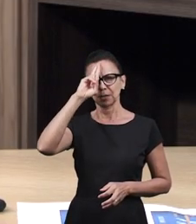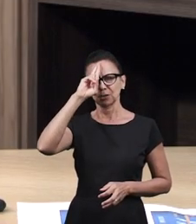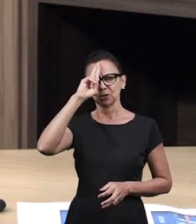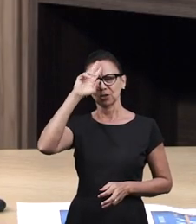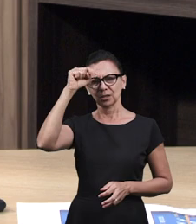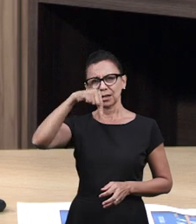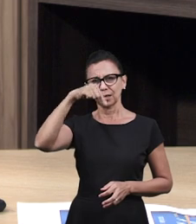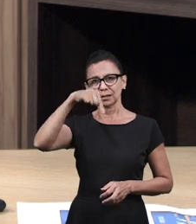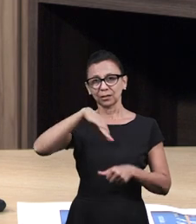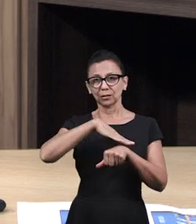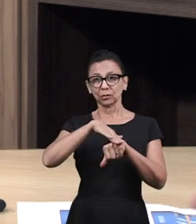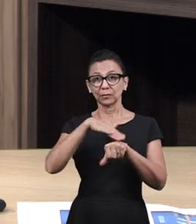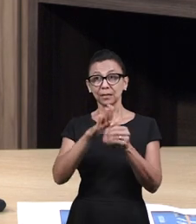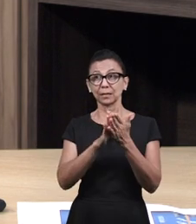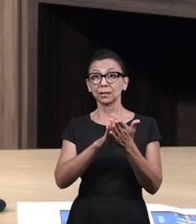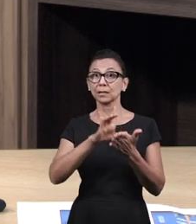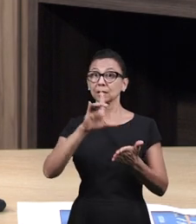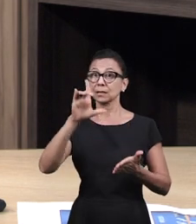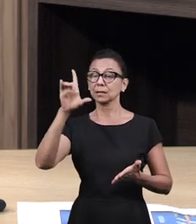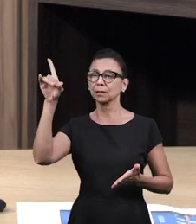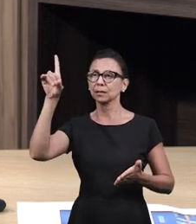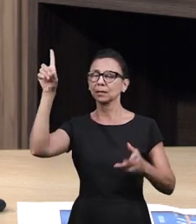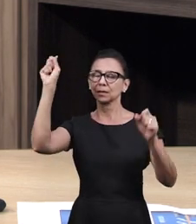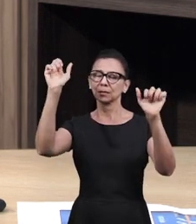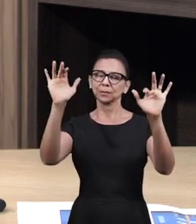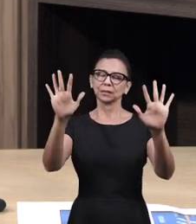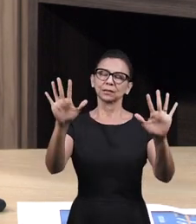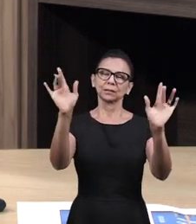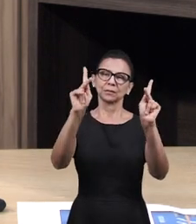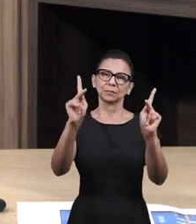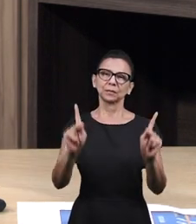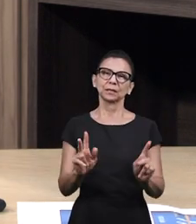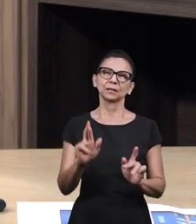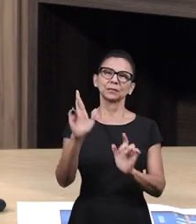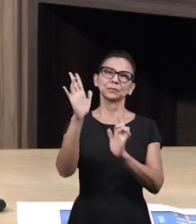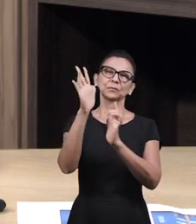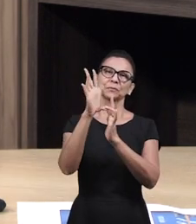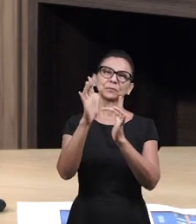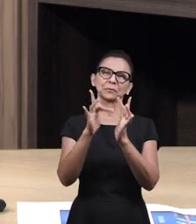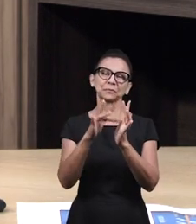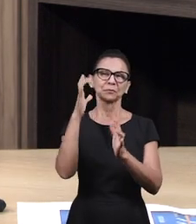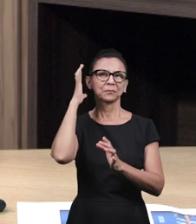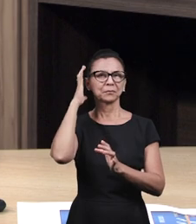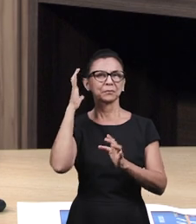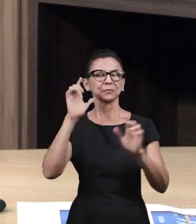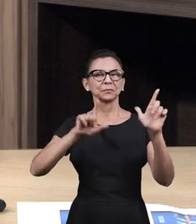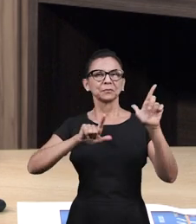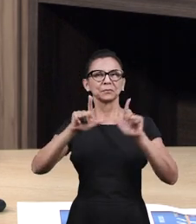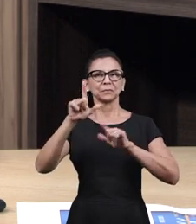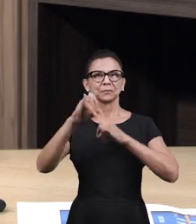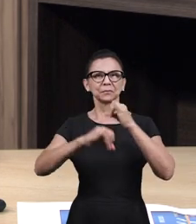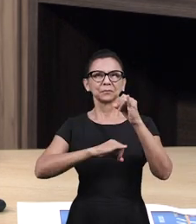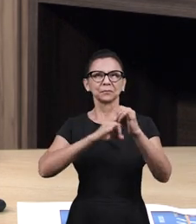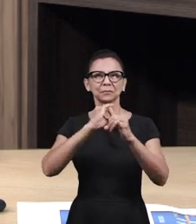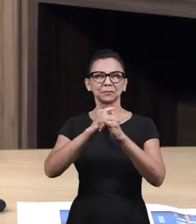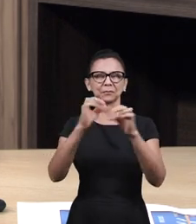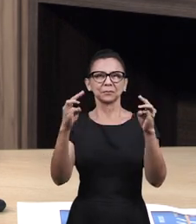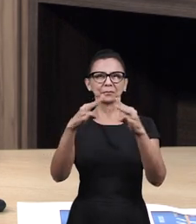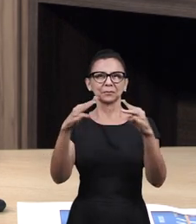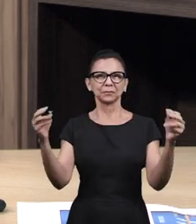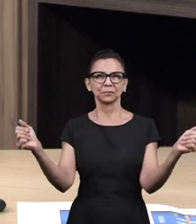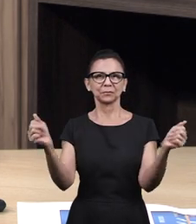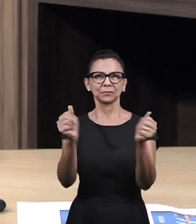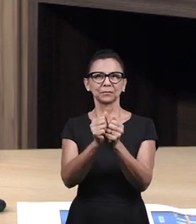quinta-feira ao meio-dia aqui no programa Conversas Bíblicas. Deus abençoe, a paz do Senhor Jesus, Rádio e TV Web